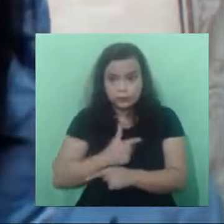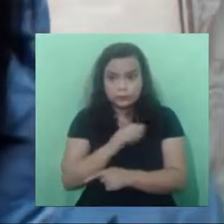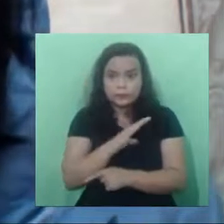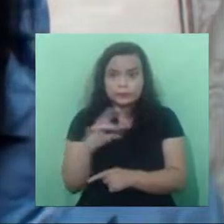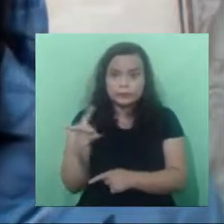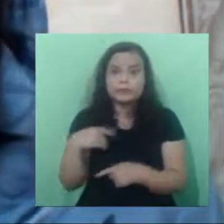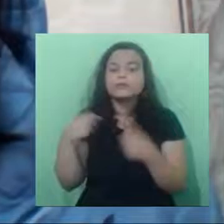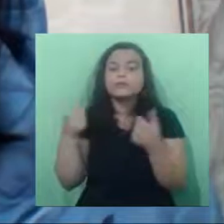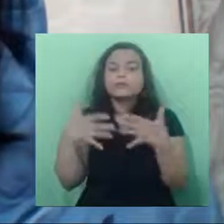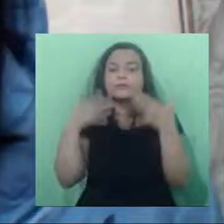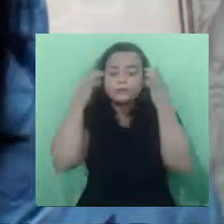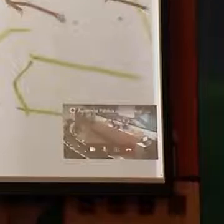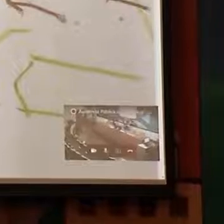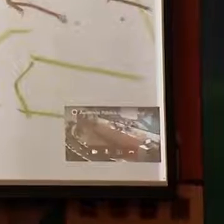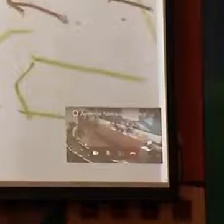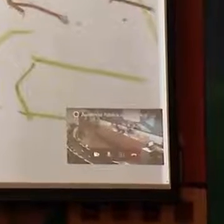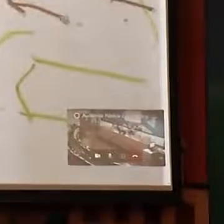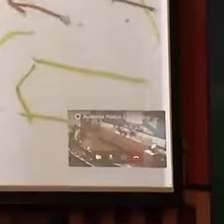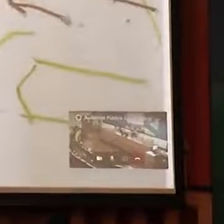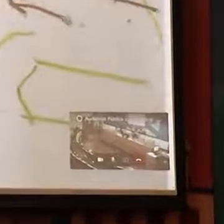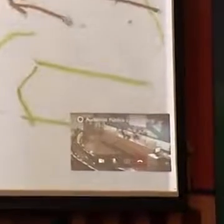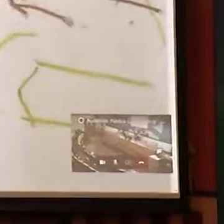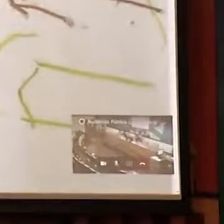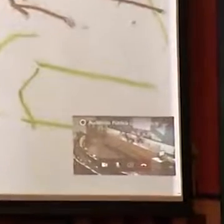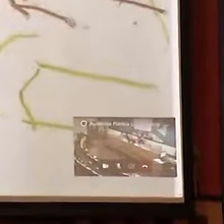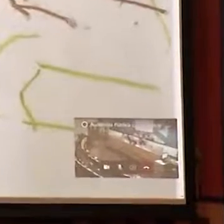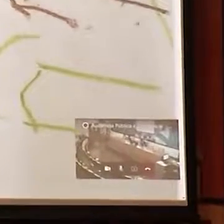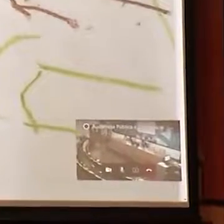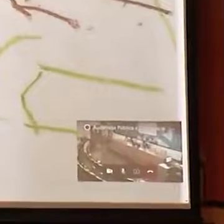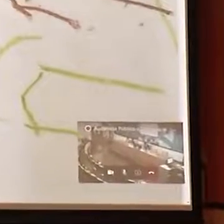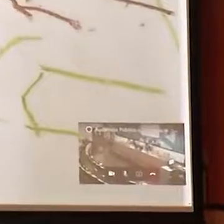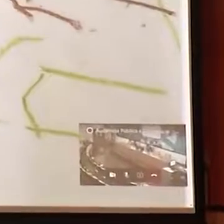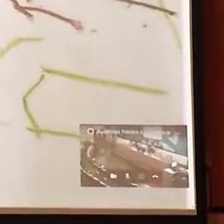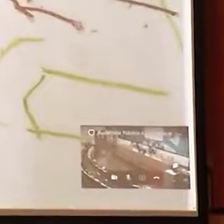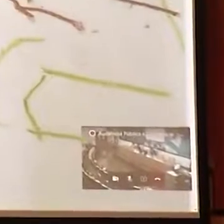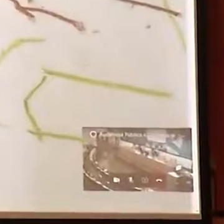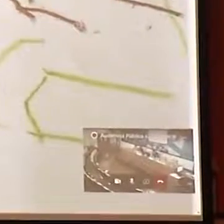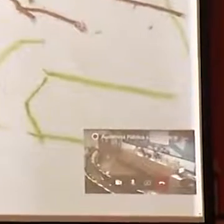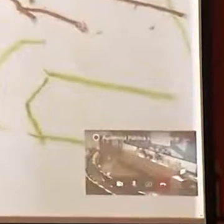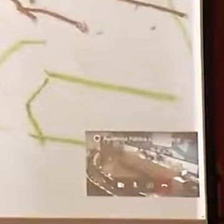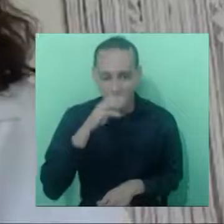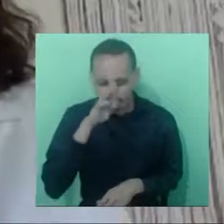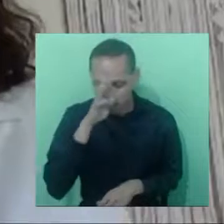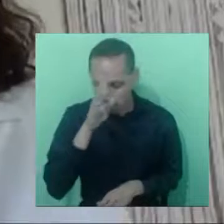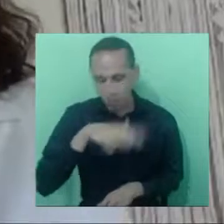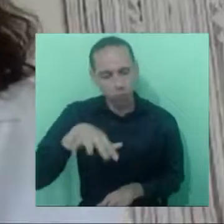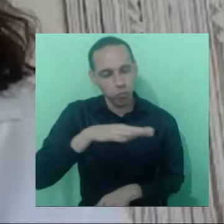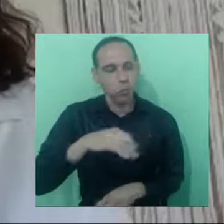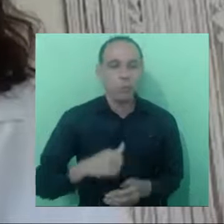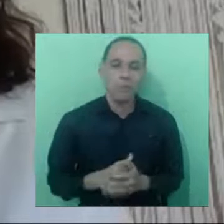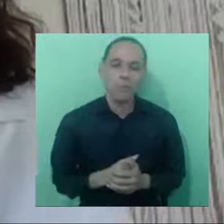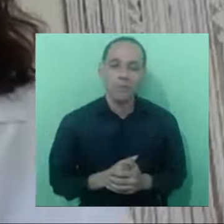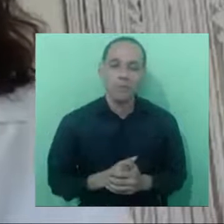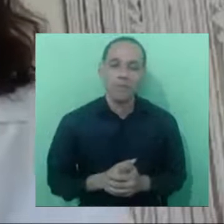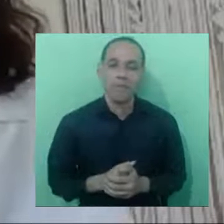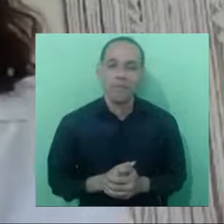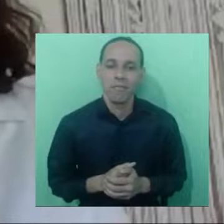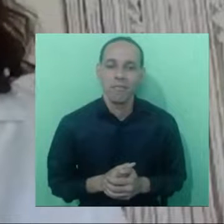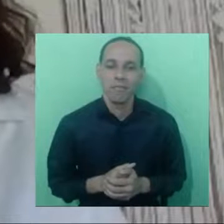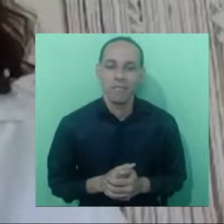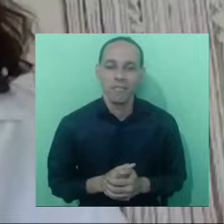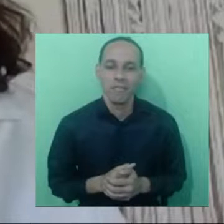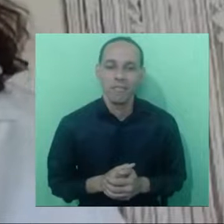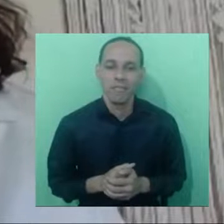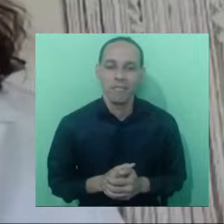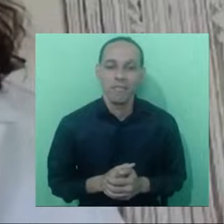seis centros de educação infantil esse mês centros municipais de educação infantil contribuíram com suas